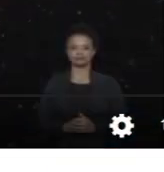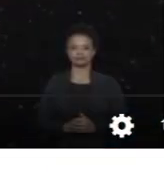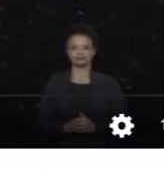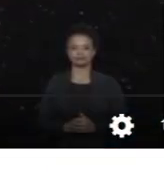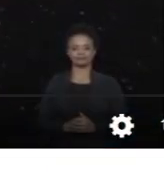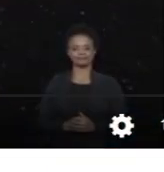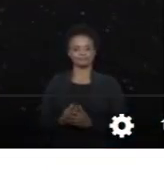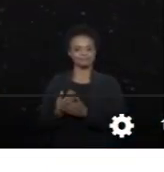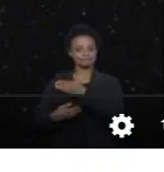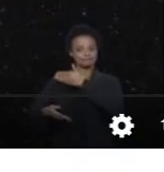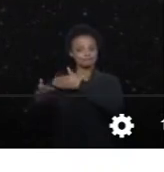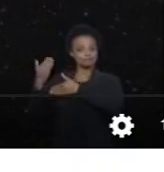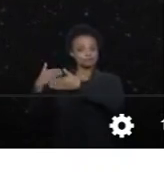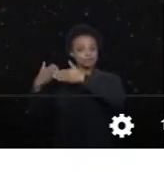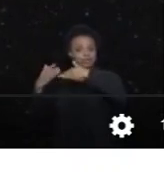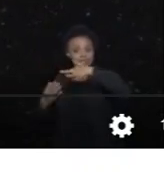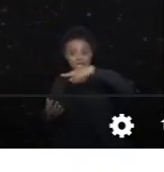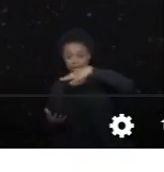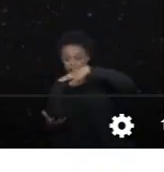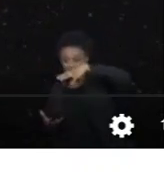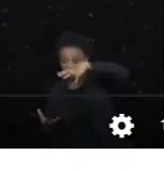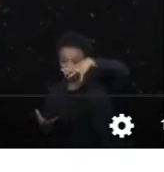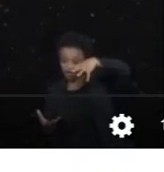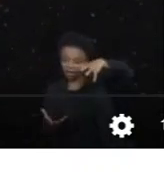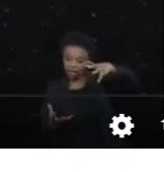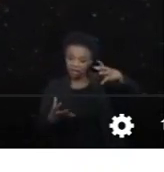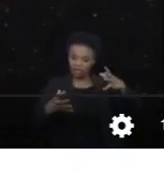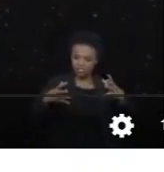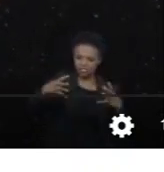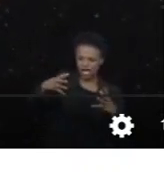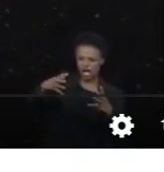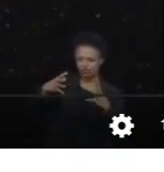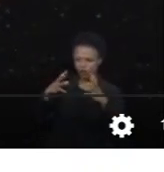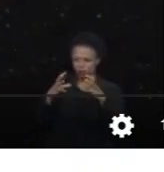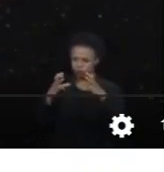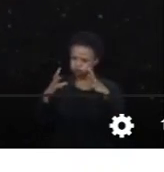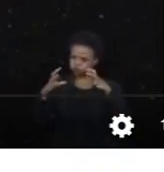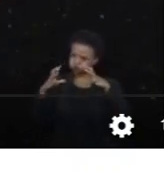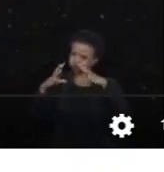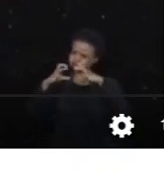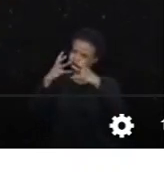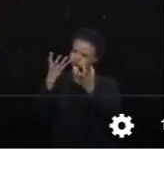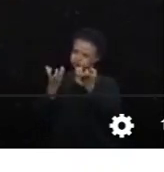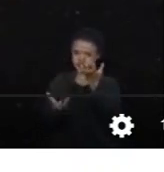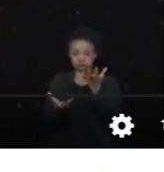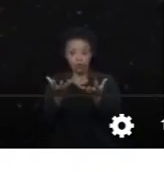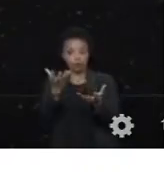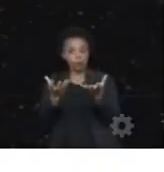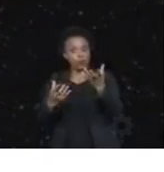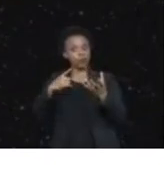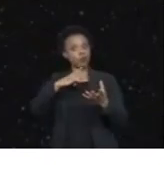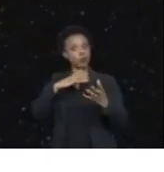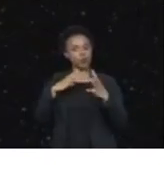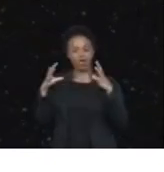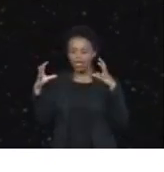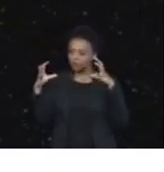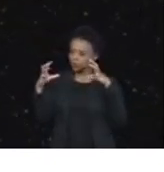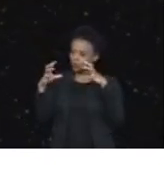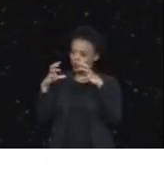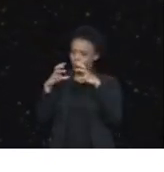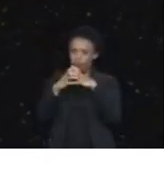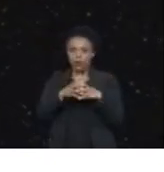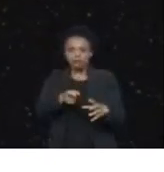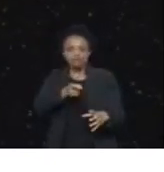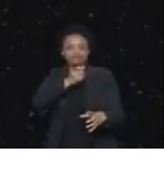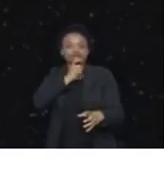No passado, a superfície da Terra era coberta por magma, um material viscoso e incandescente. Com o resfriamento do magma, foram surgindo